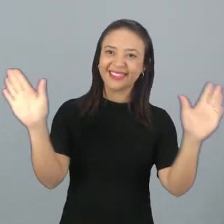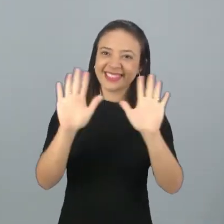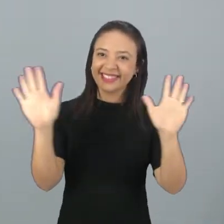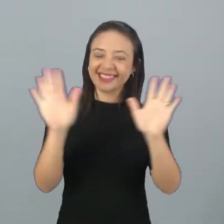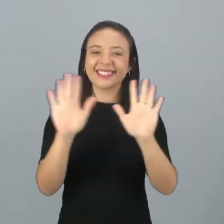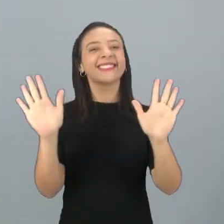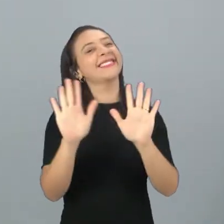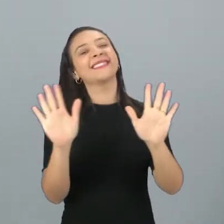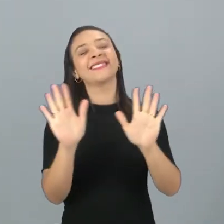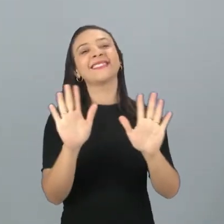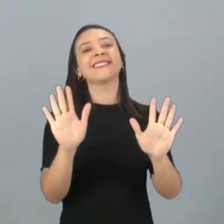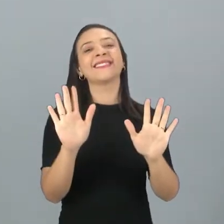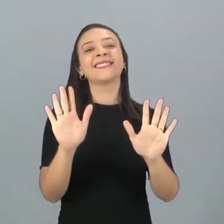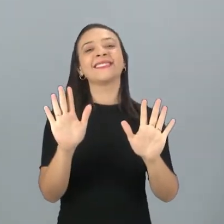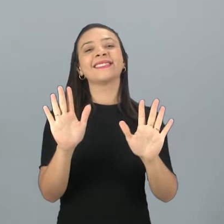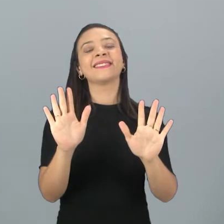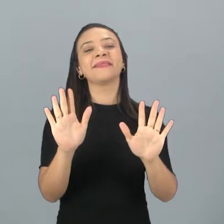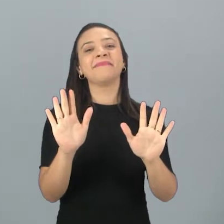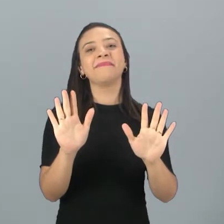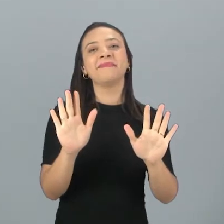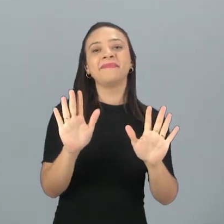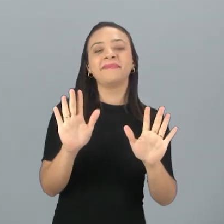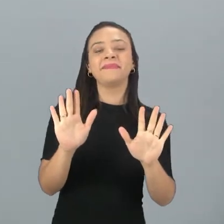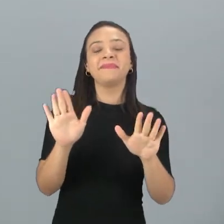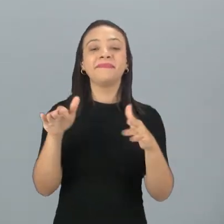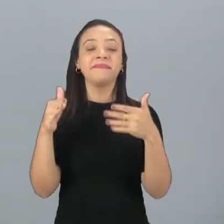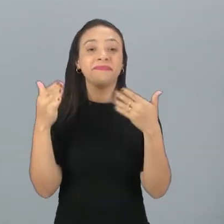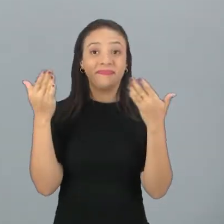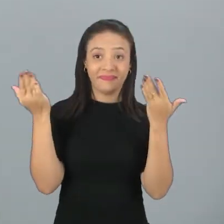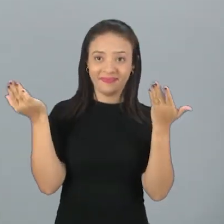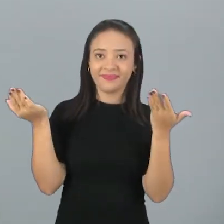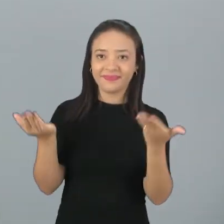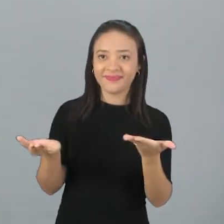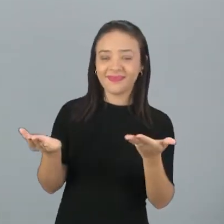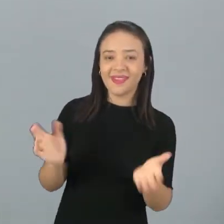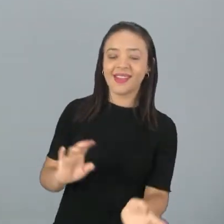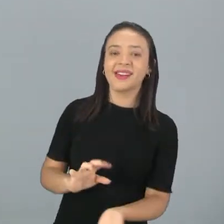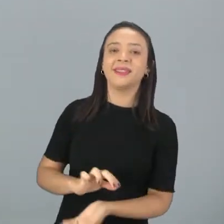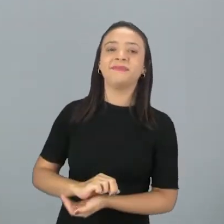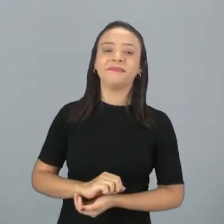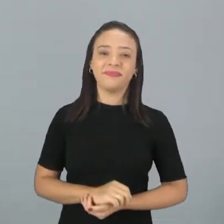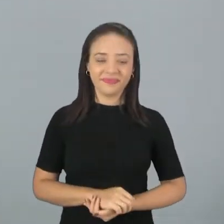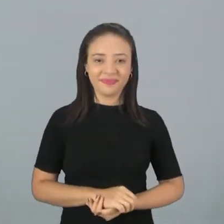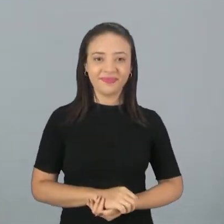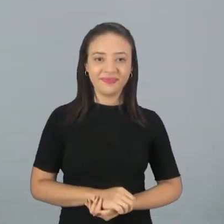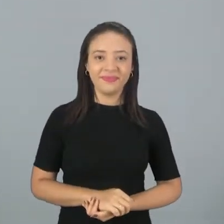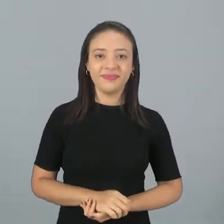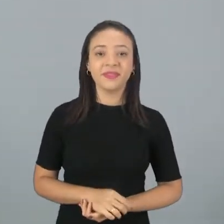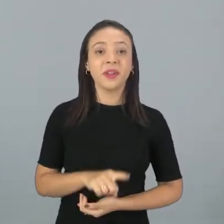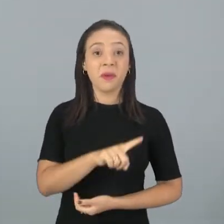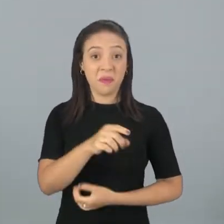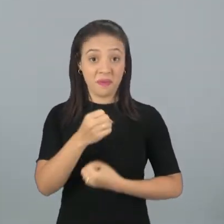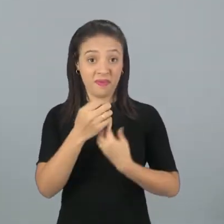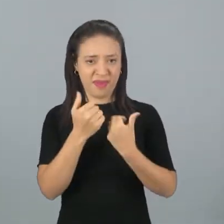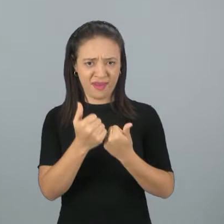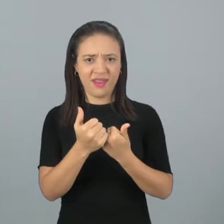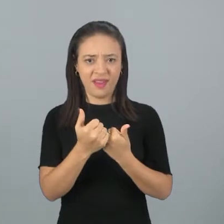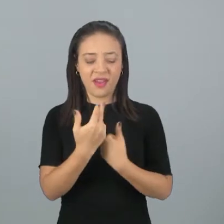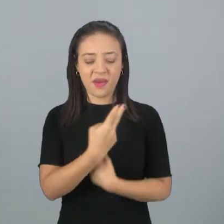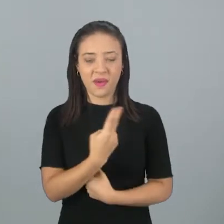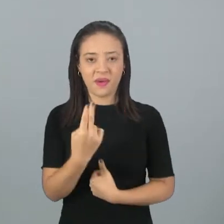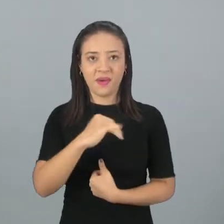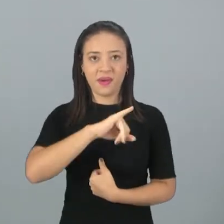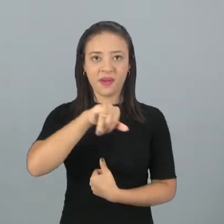Hello guys, how are you? My name is Jaqueline and welcome to our English classes. Olá pessoal, como vocês estão? Meu